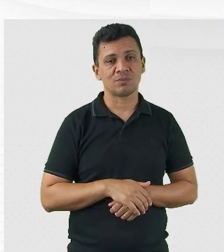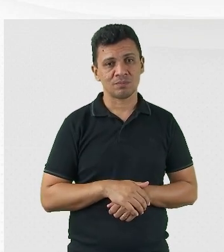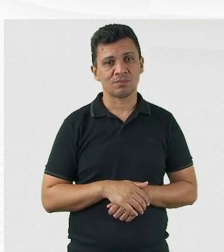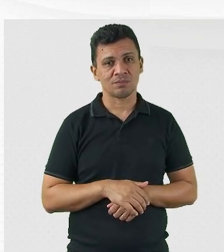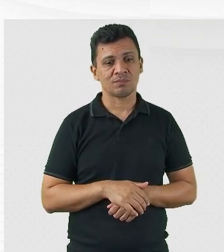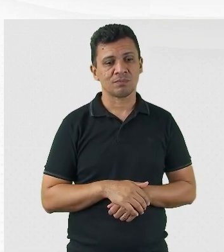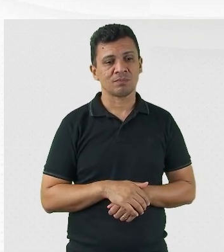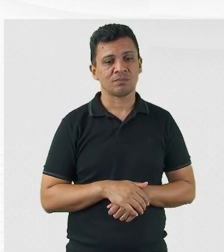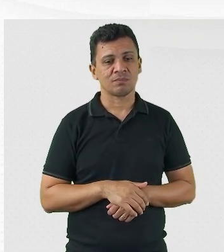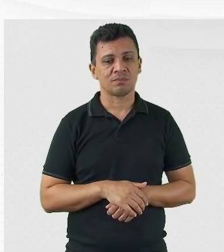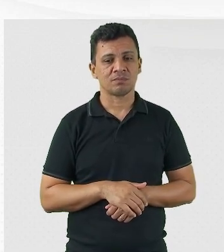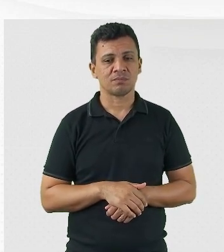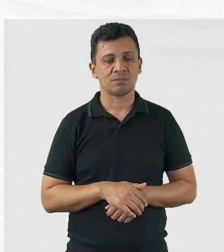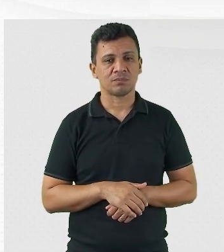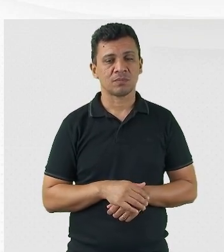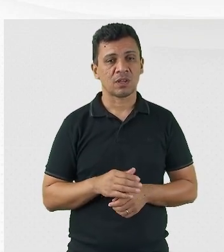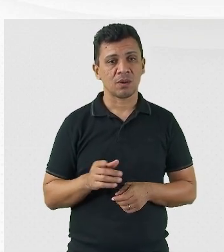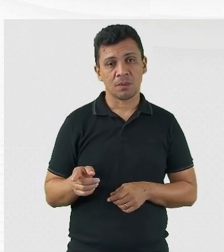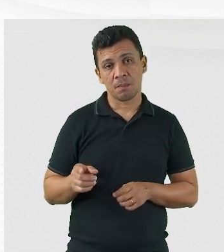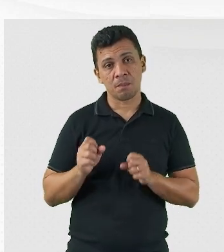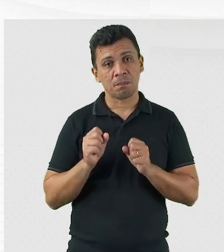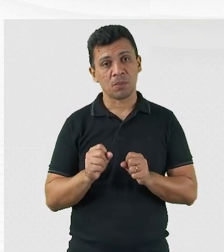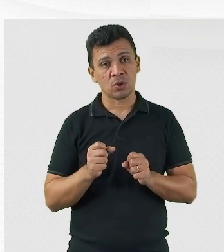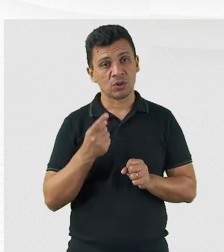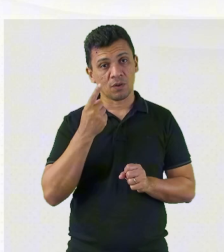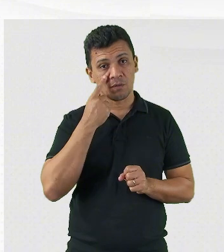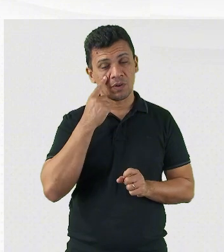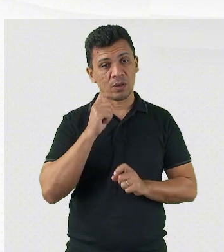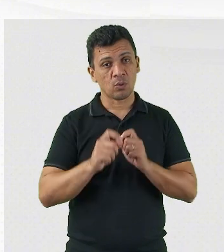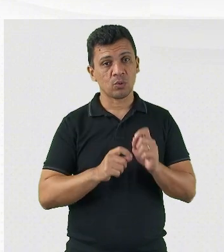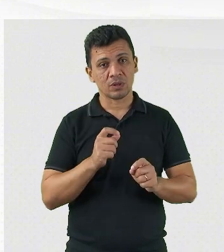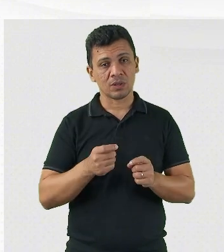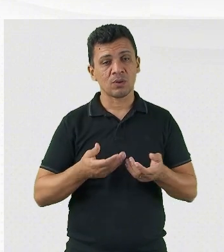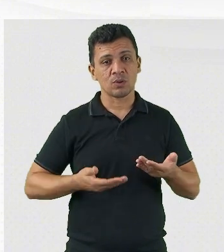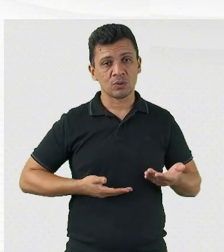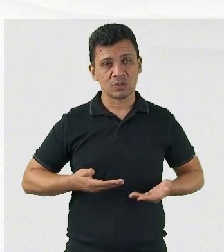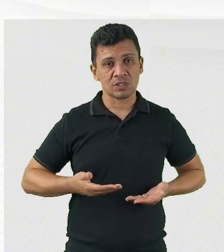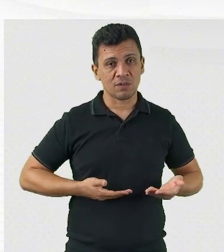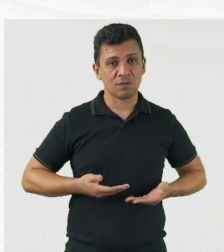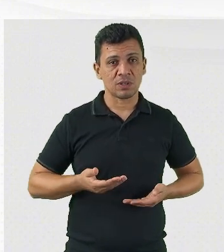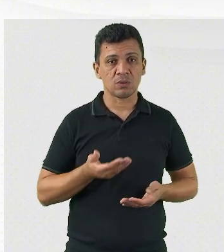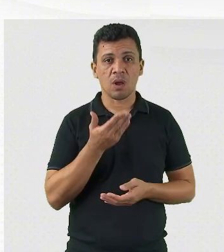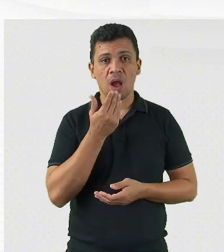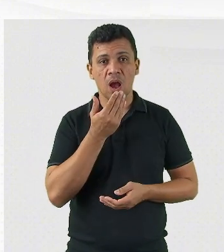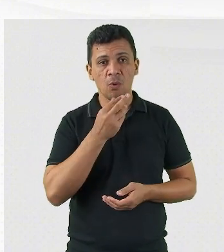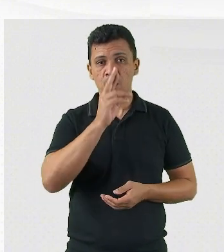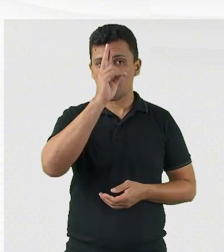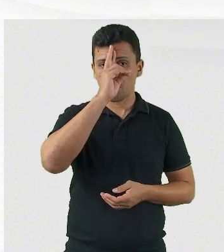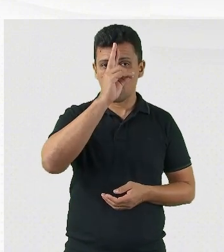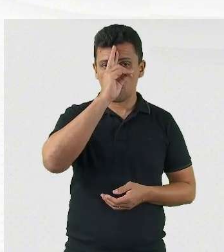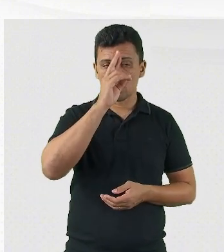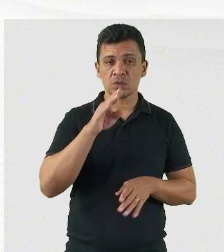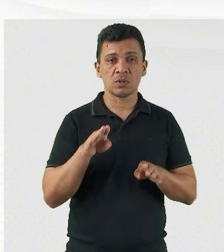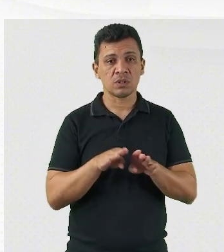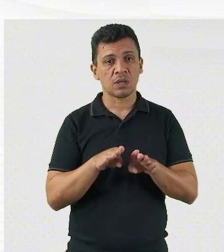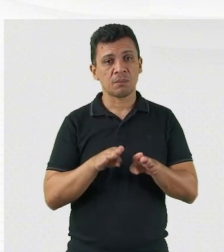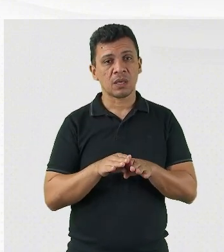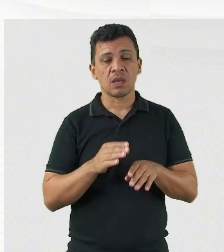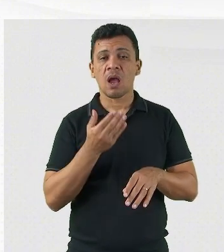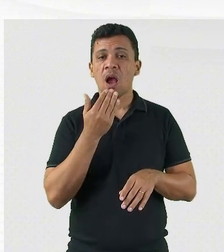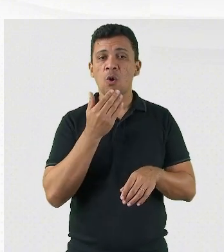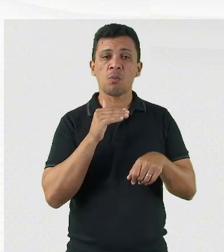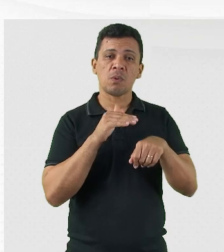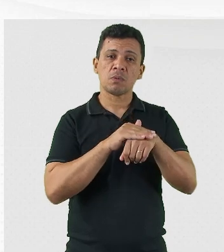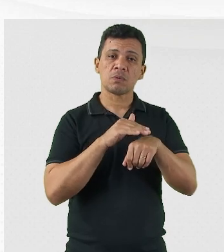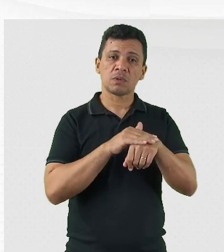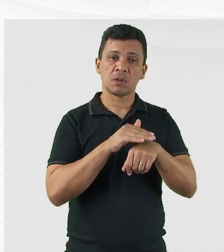lanche propriamente. Alguns você até pode ver o serviço também de almoço, jantar, mas normalmente almoço e jantar você